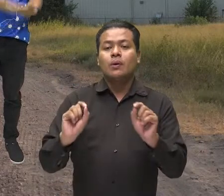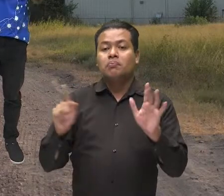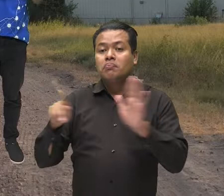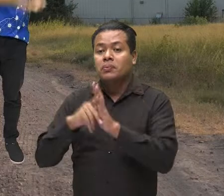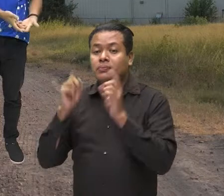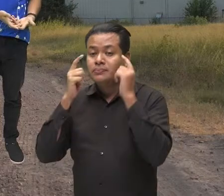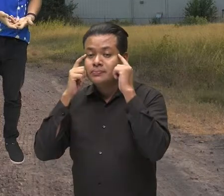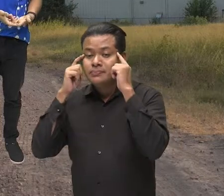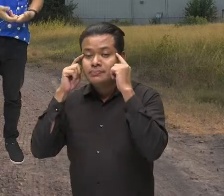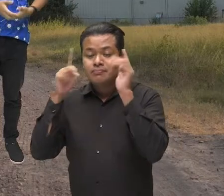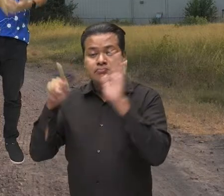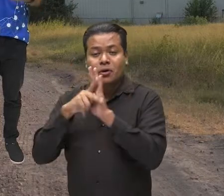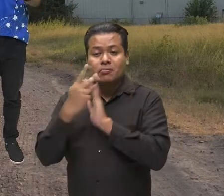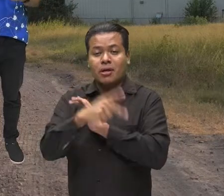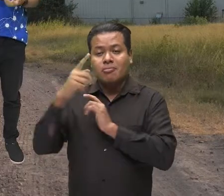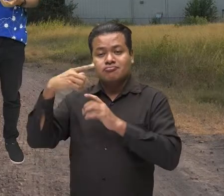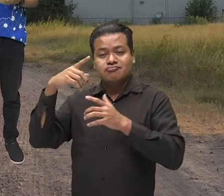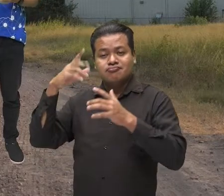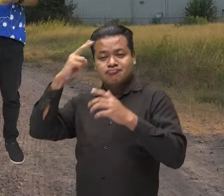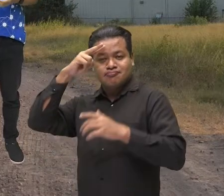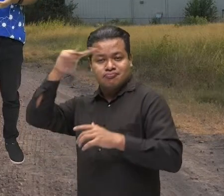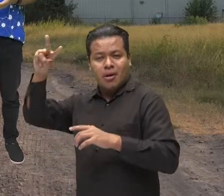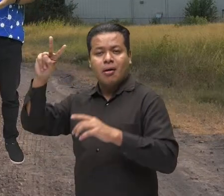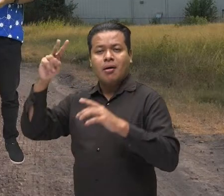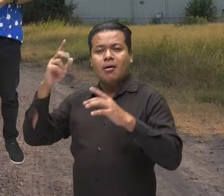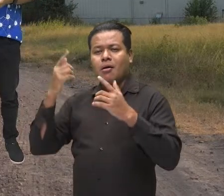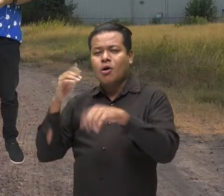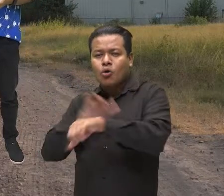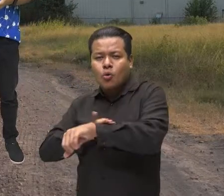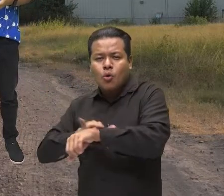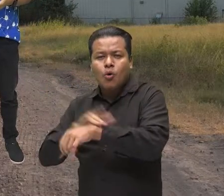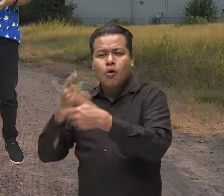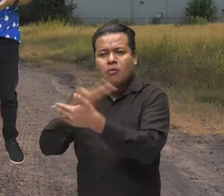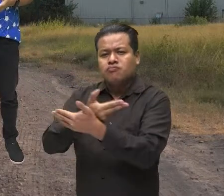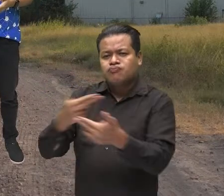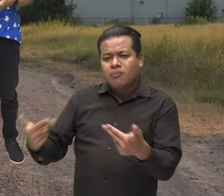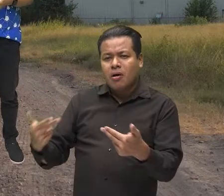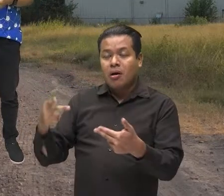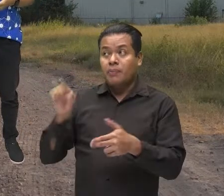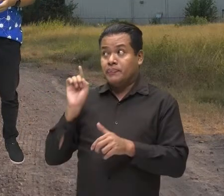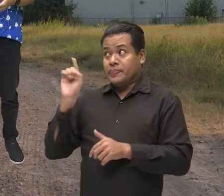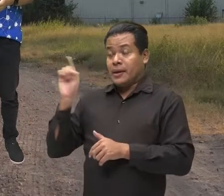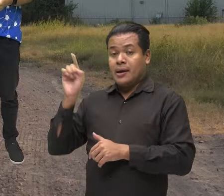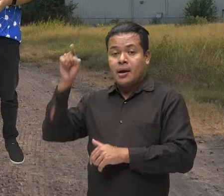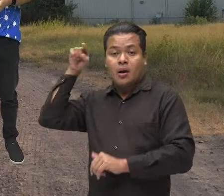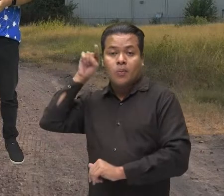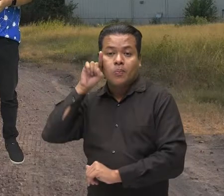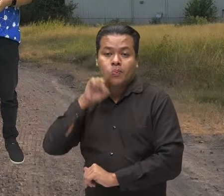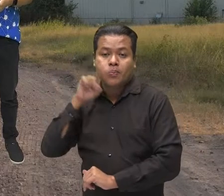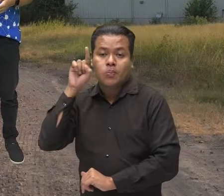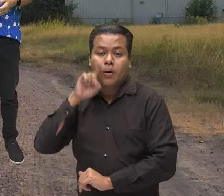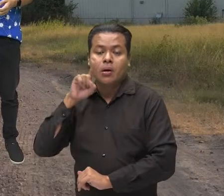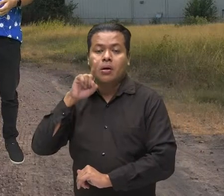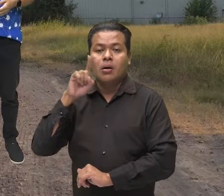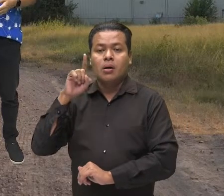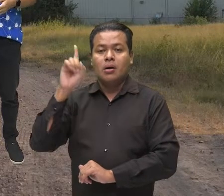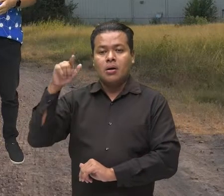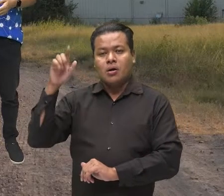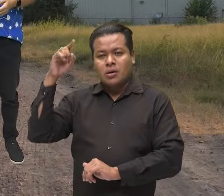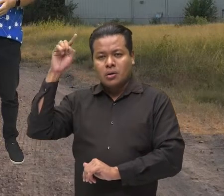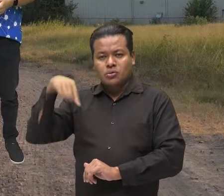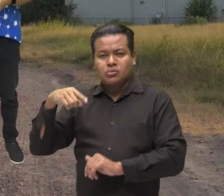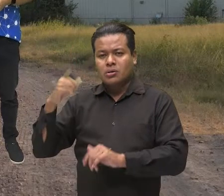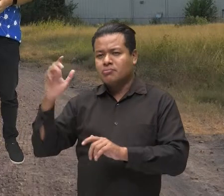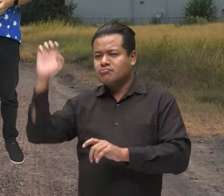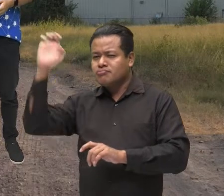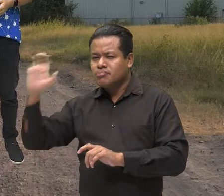mexicanas, né, latinas, né? Enquanto você tem a grande maioria da população branca dos Estados Unidos com aquela referência lá da Europa,